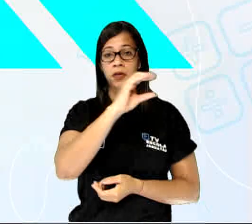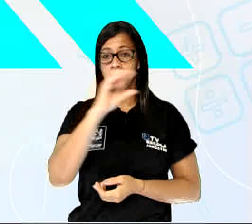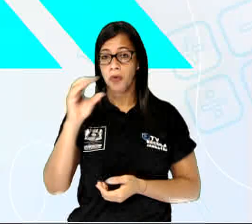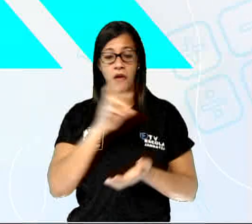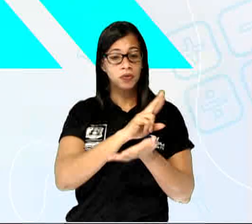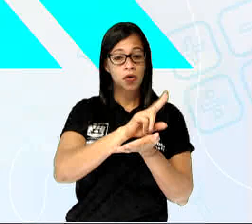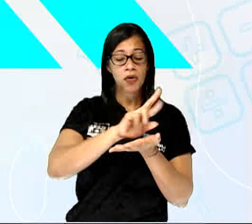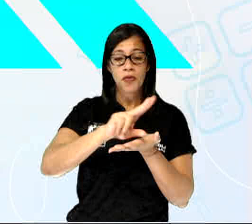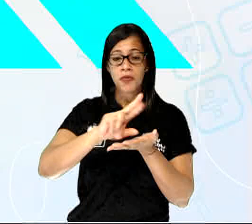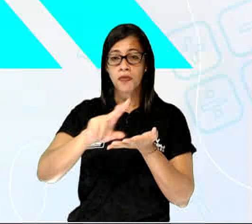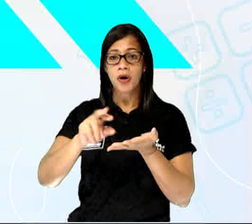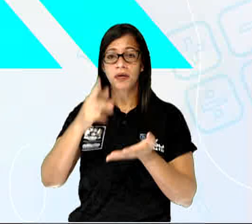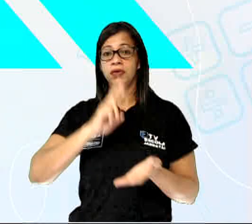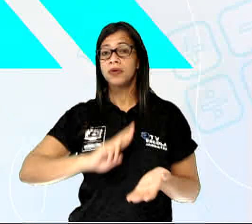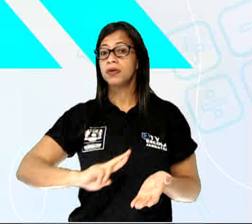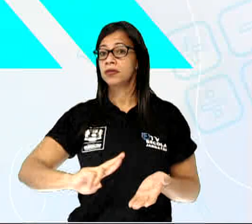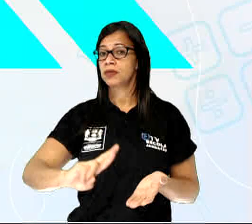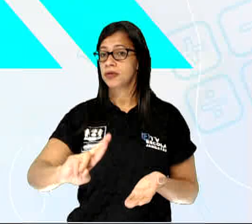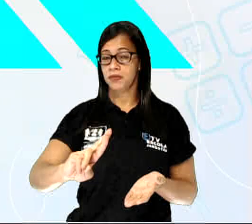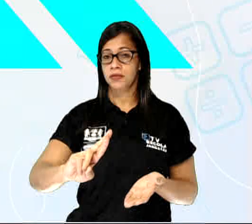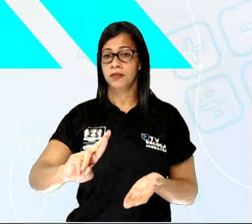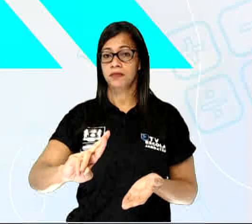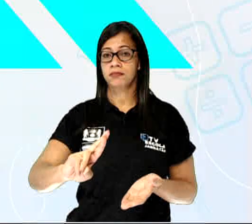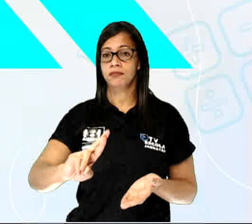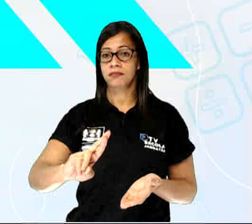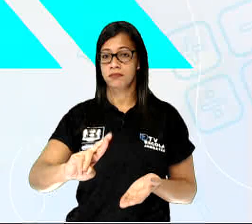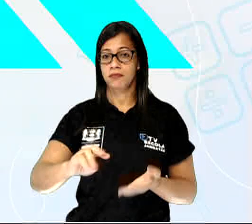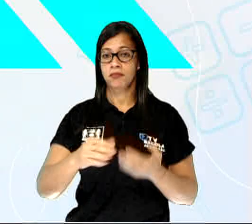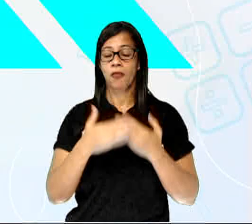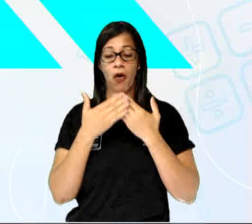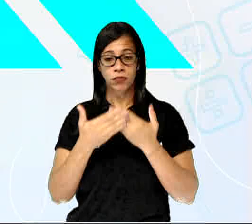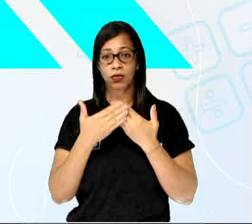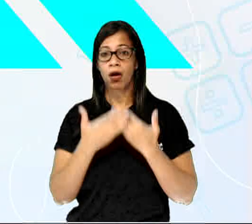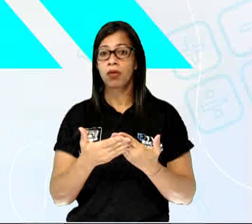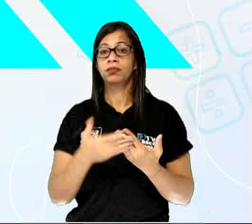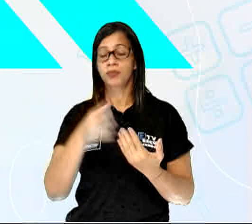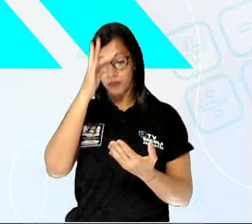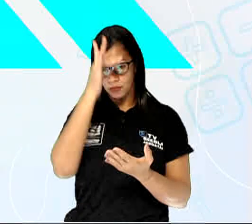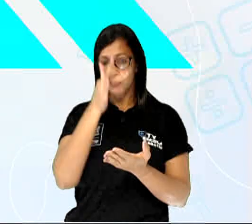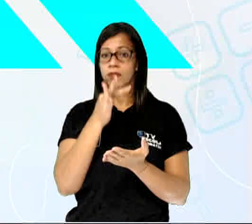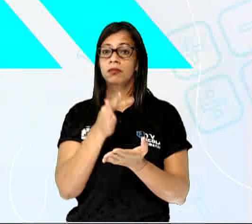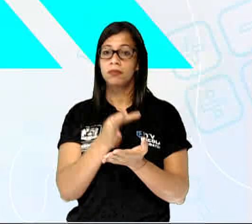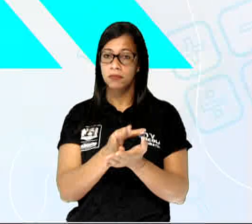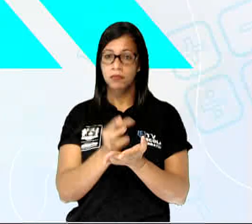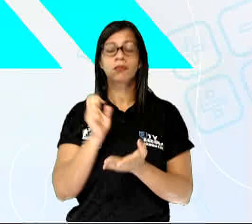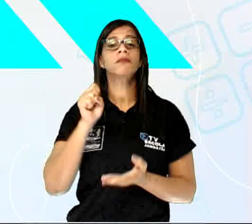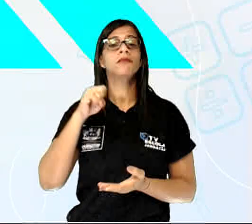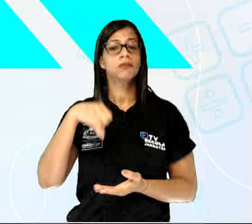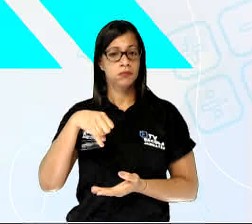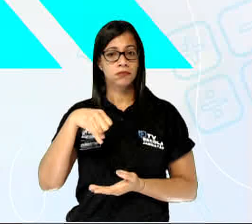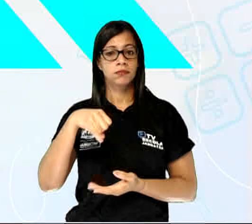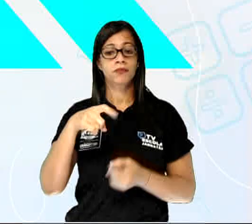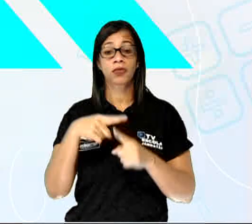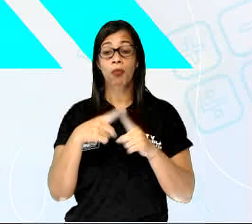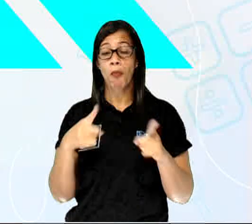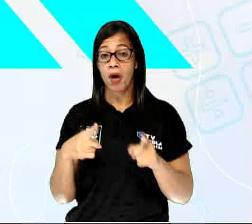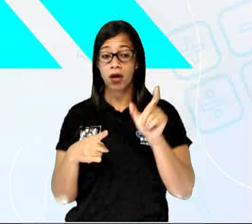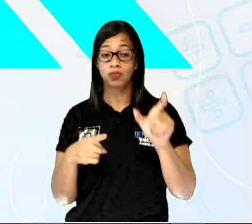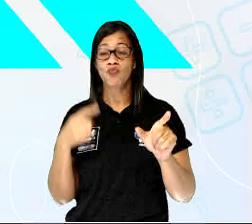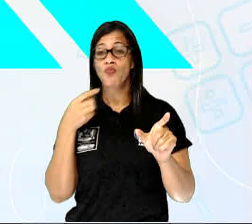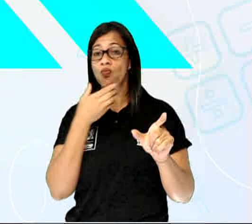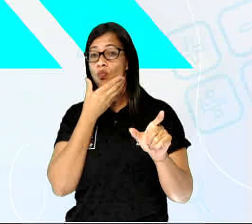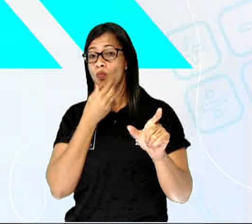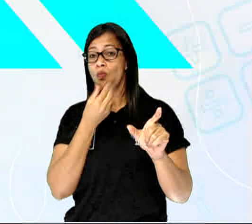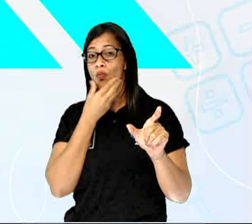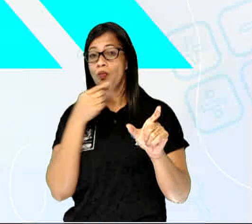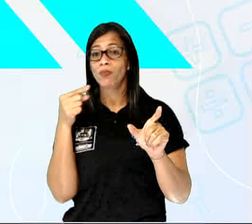protestantes, professavam sua fé sem nenhuma dificuldade, sem nenhum problema na Inglaterra. Mas Filipe queria que